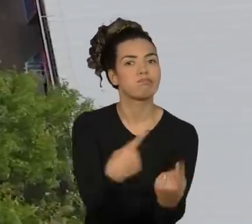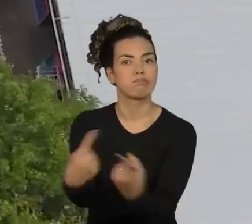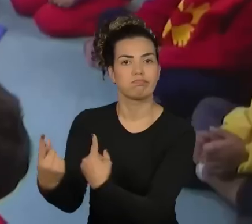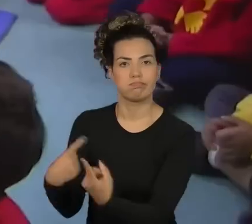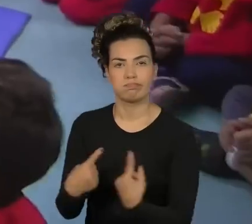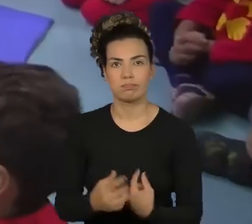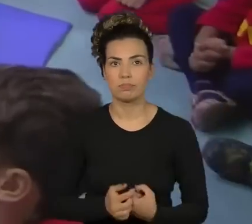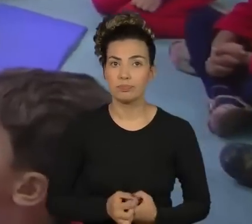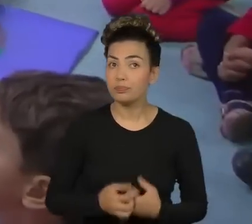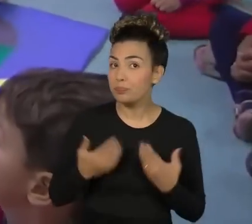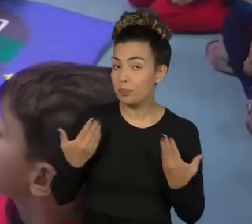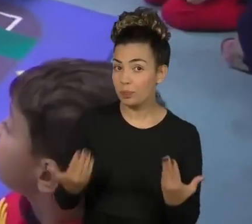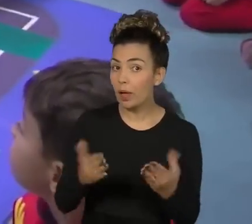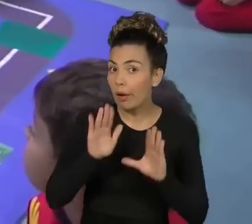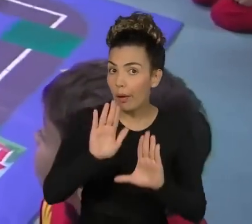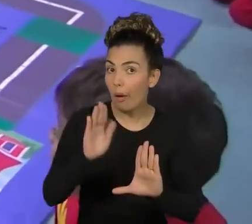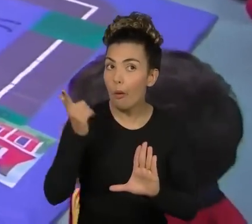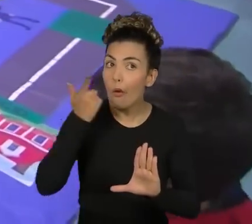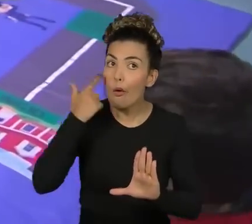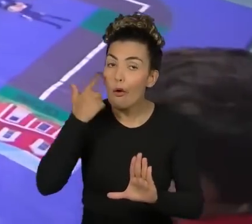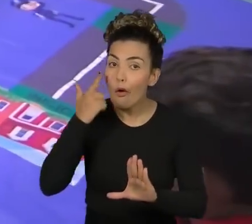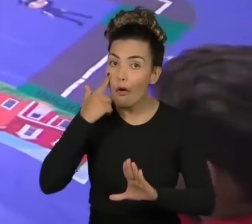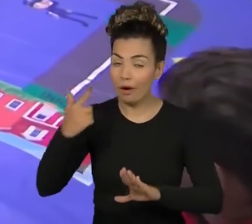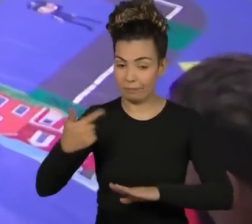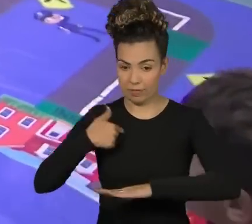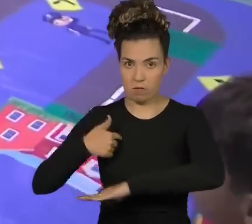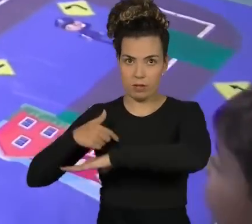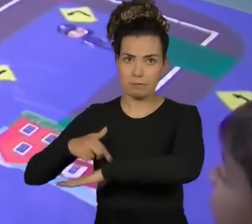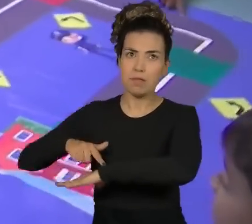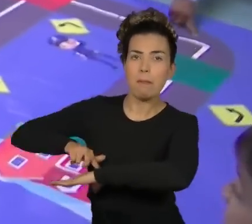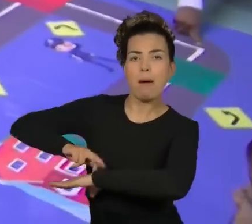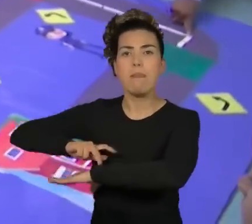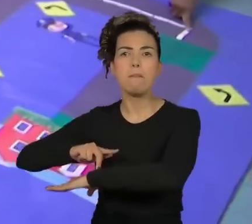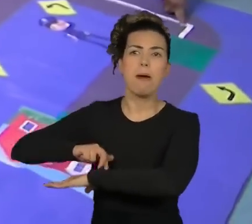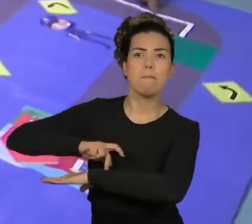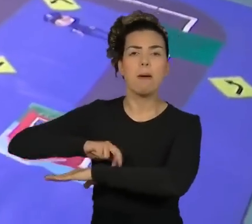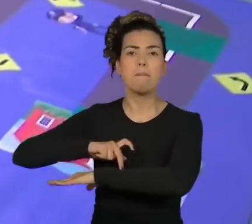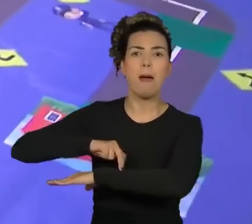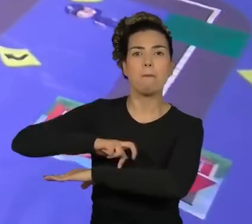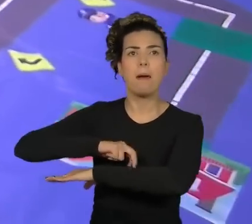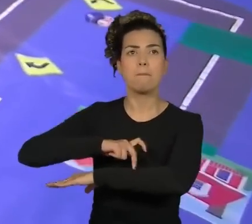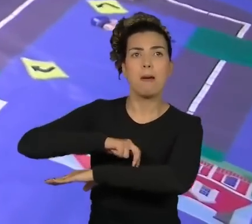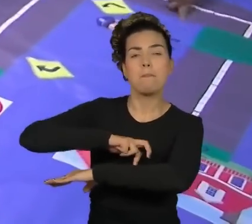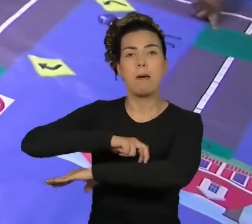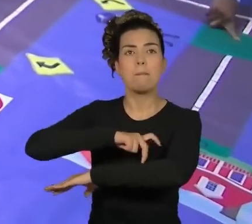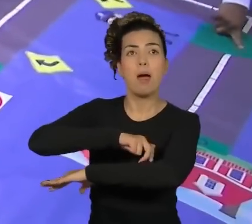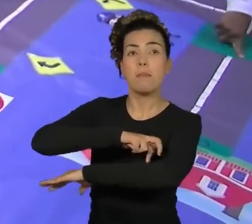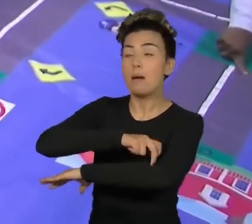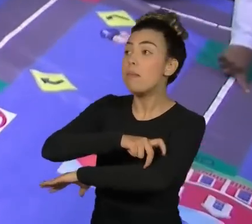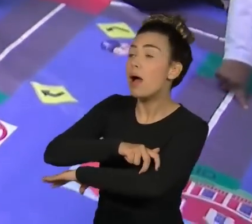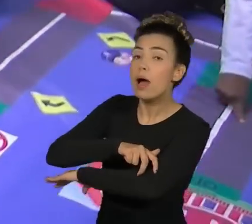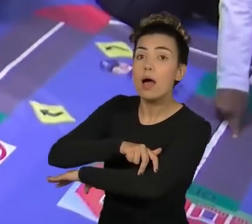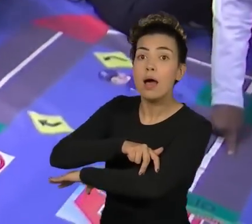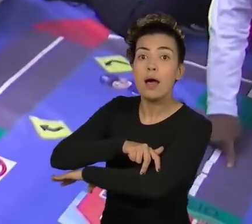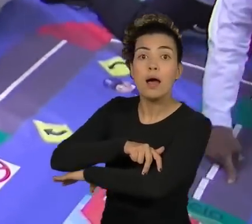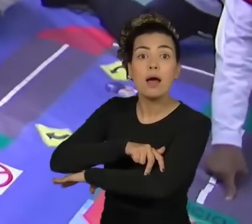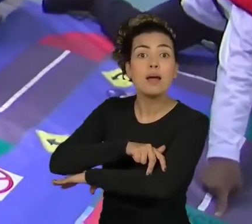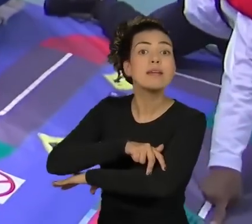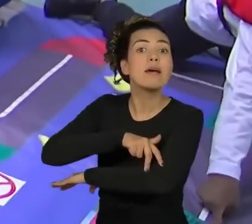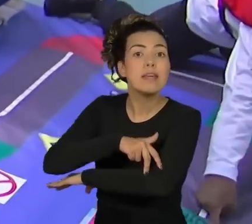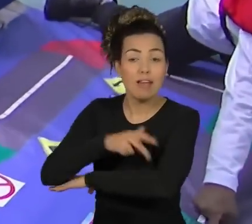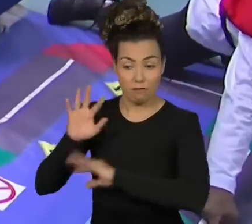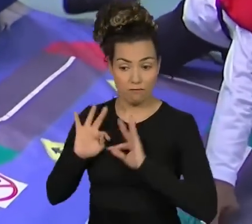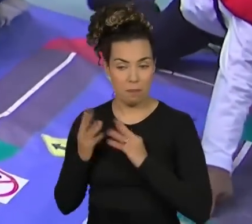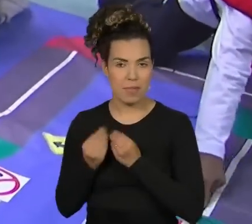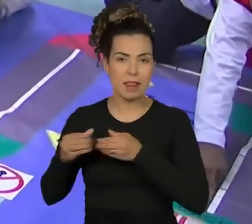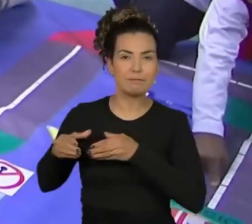Eu tô andando aqui, ó, na calçada. Ó a família aqui, ó. E aí, essa família, ela